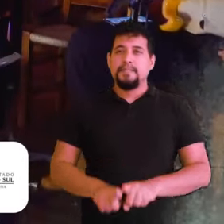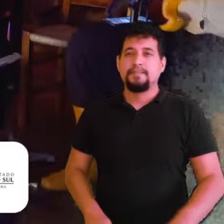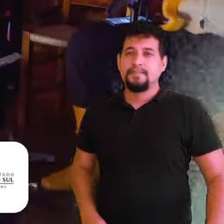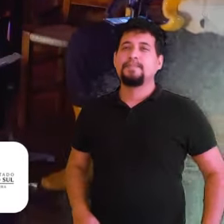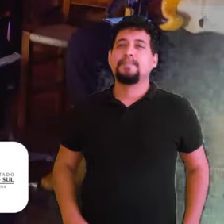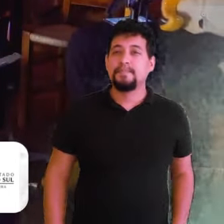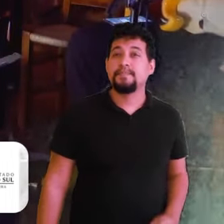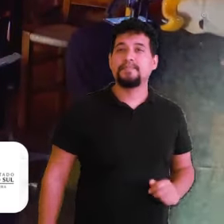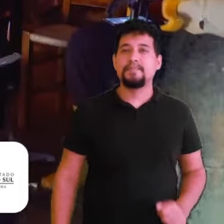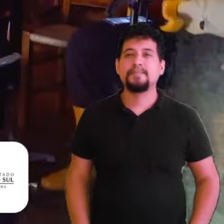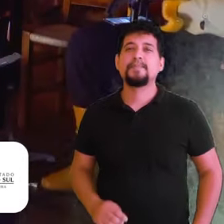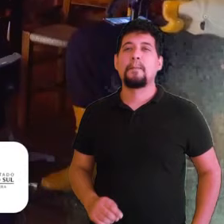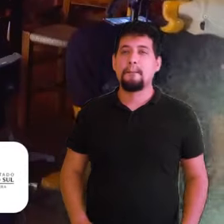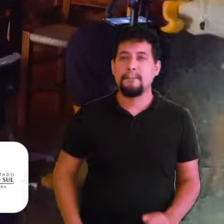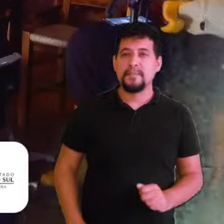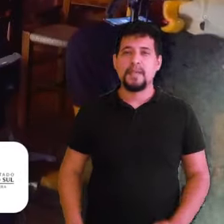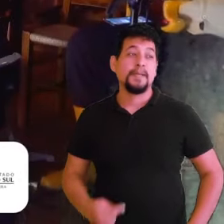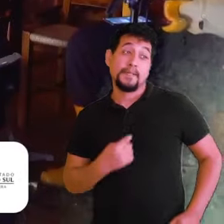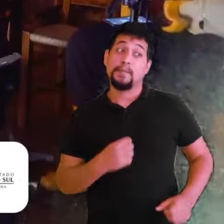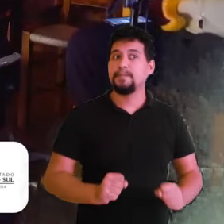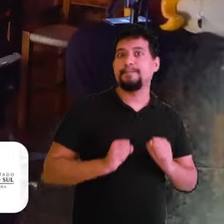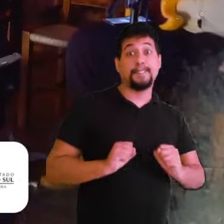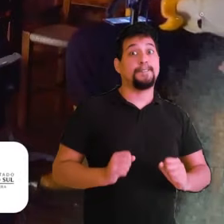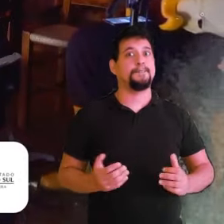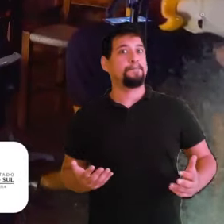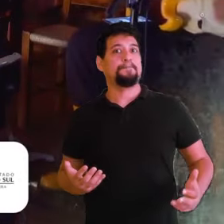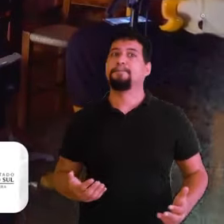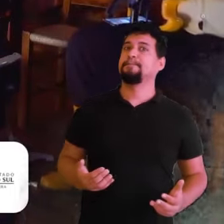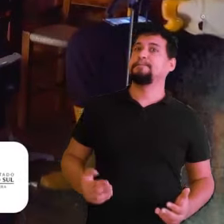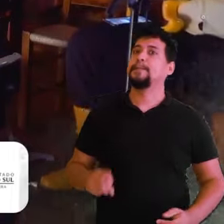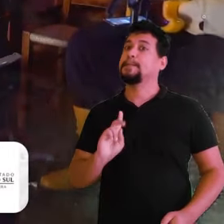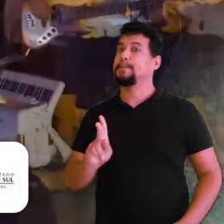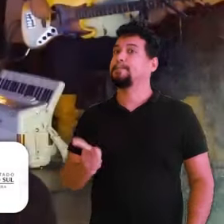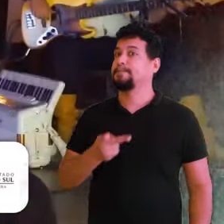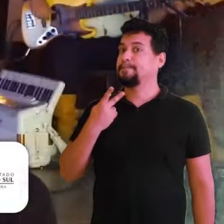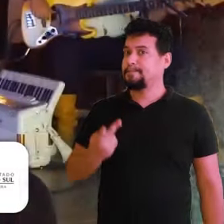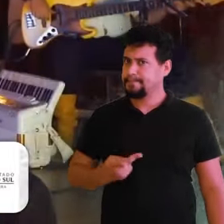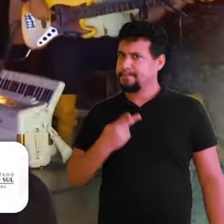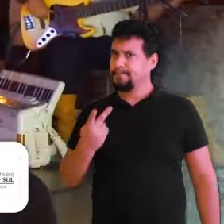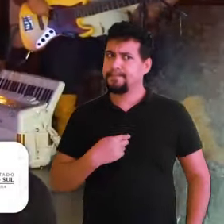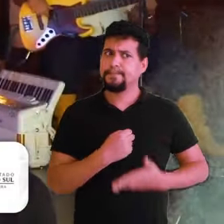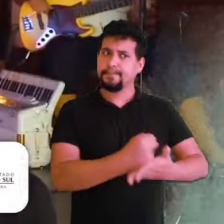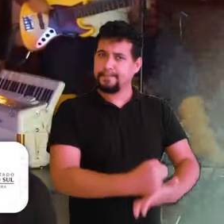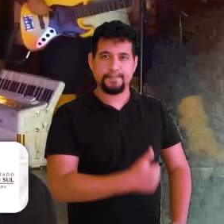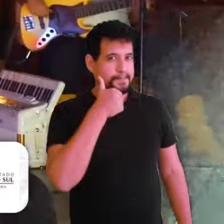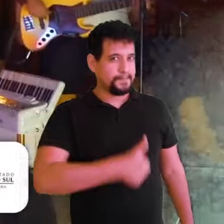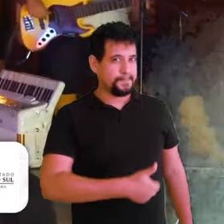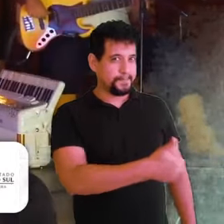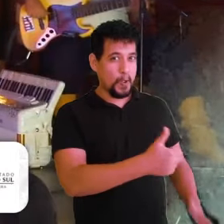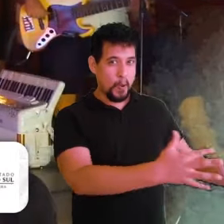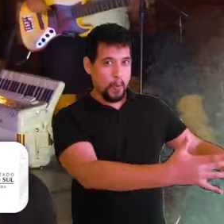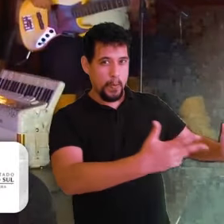eu pudesse, que eu sempre digo, eu levava essa mulherada bonita